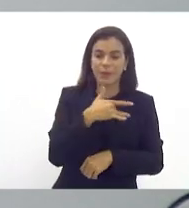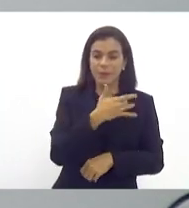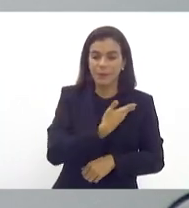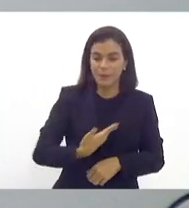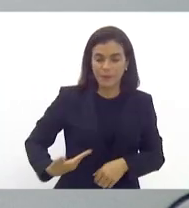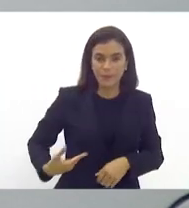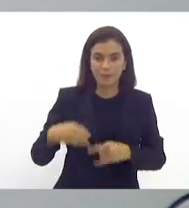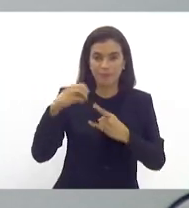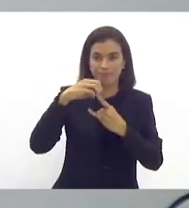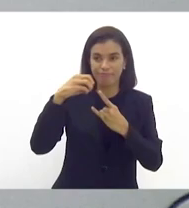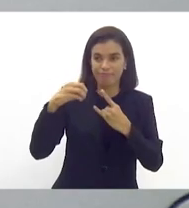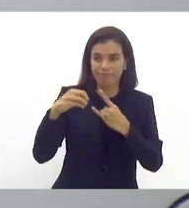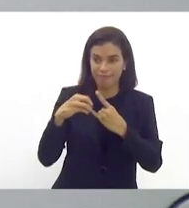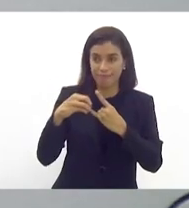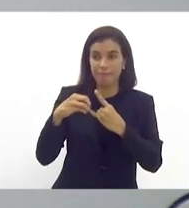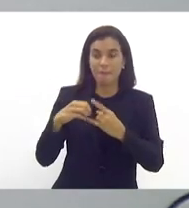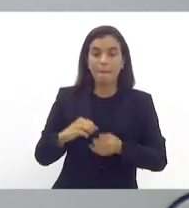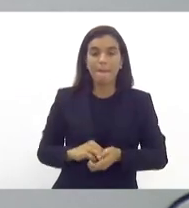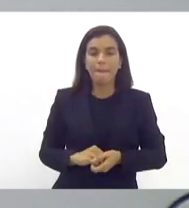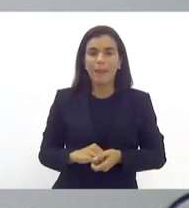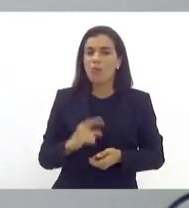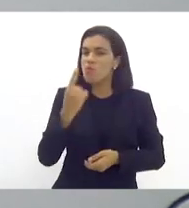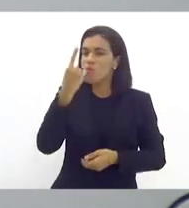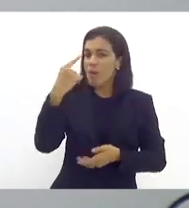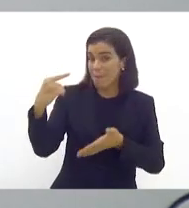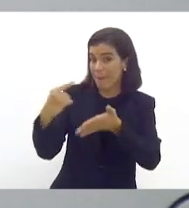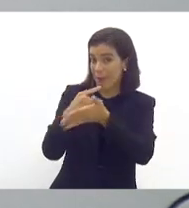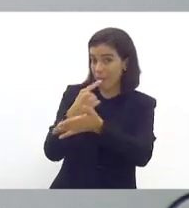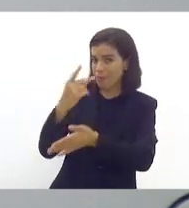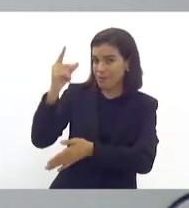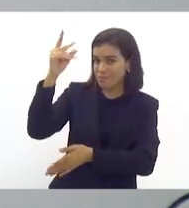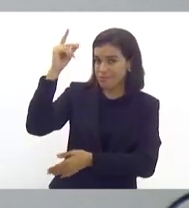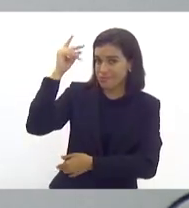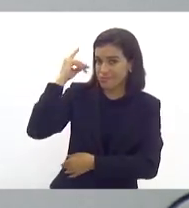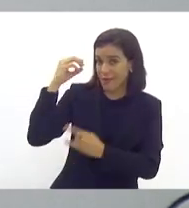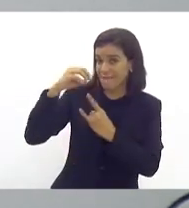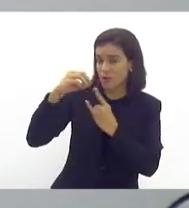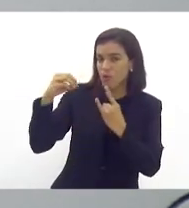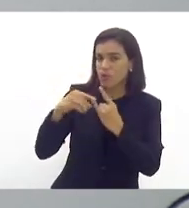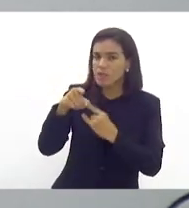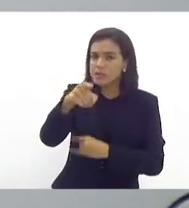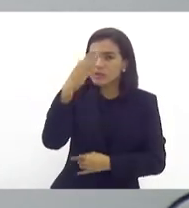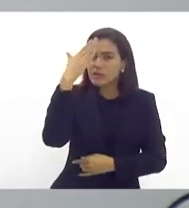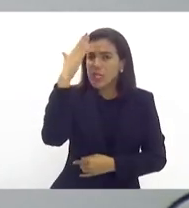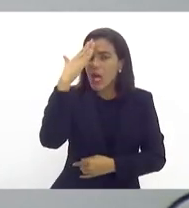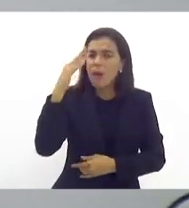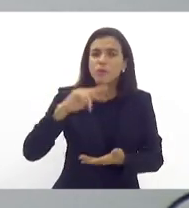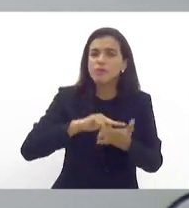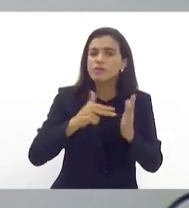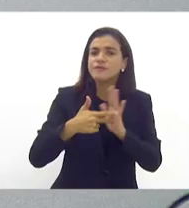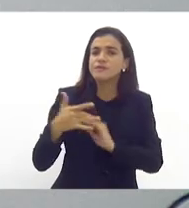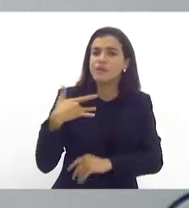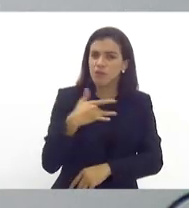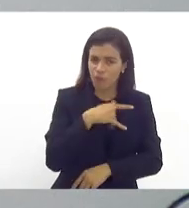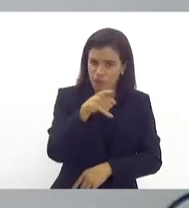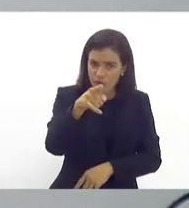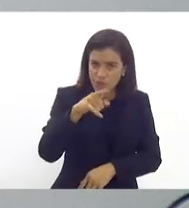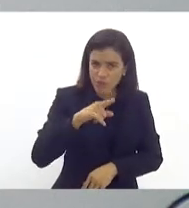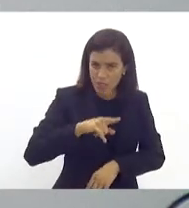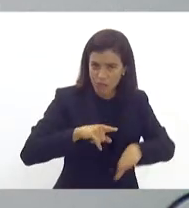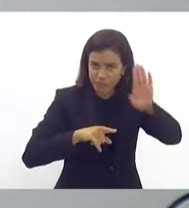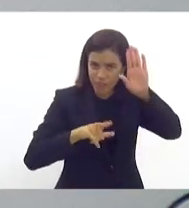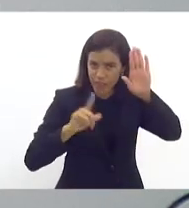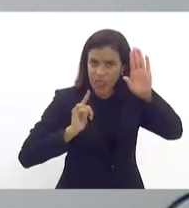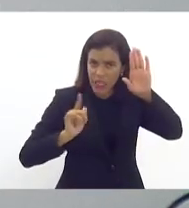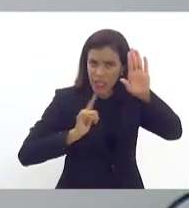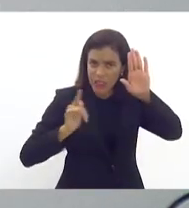perguntas né que foi feita lá foi o seguinte você sabe o que é saúde você tem saúde Você pode levantar a